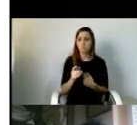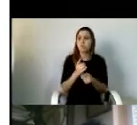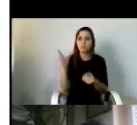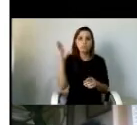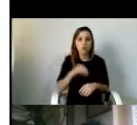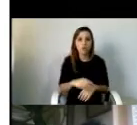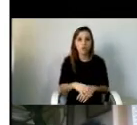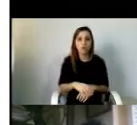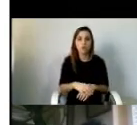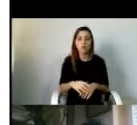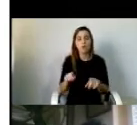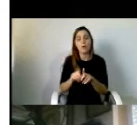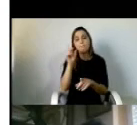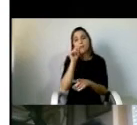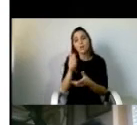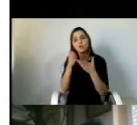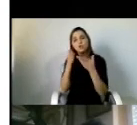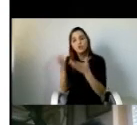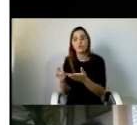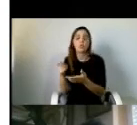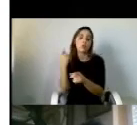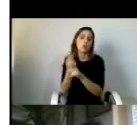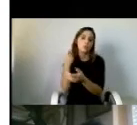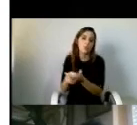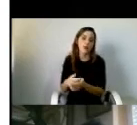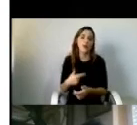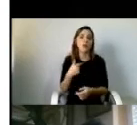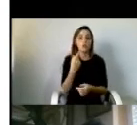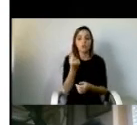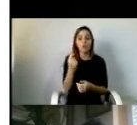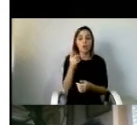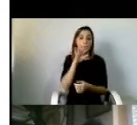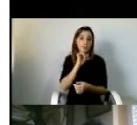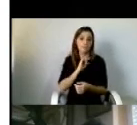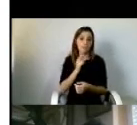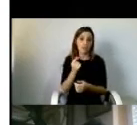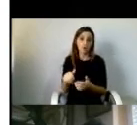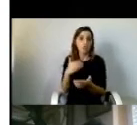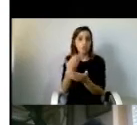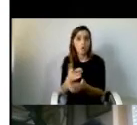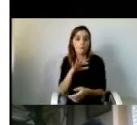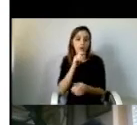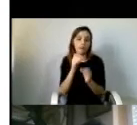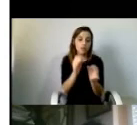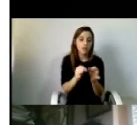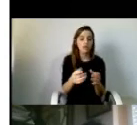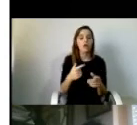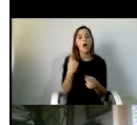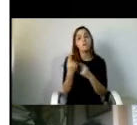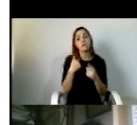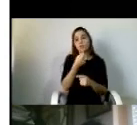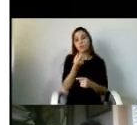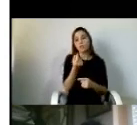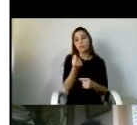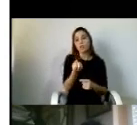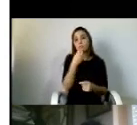pai a pagar as coisas, porque eu dou o dinheiro à minha mãe para ela tratar da casa, porque às vezes perco o dinheiro, porque 300 euros por